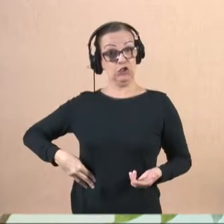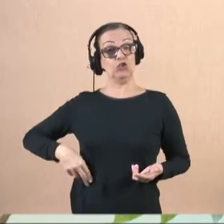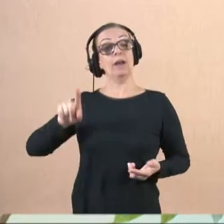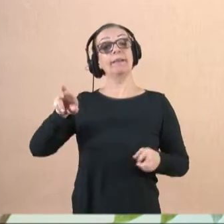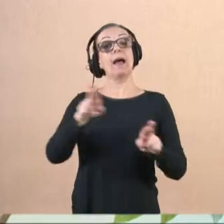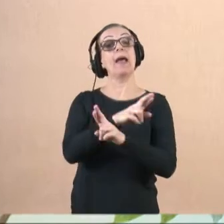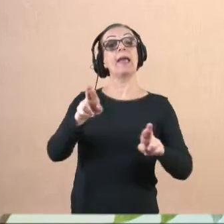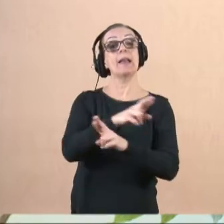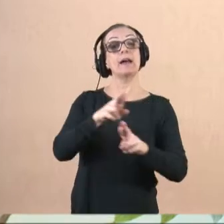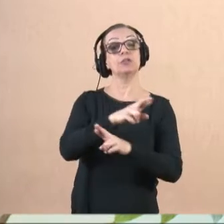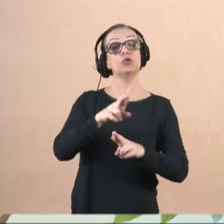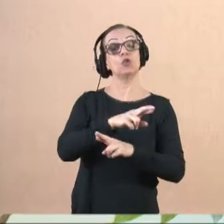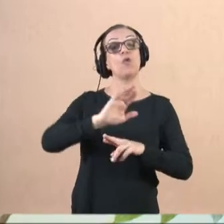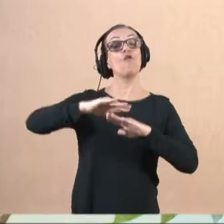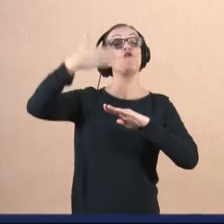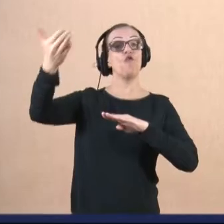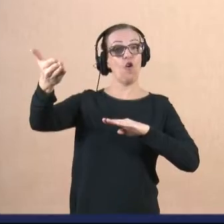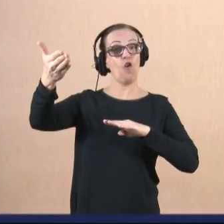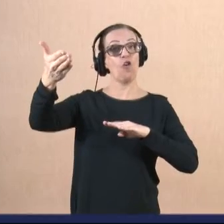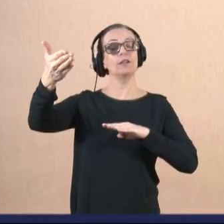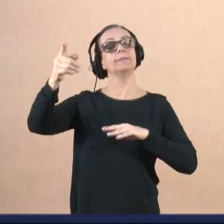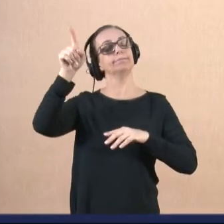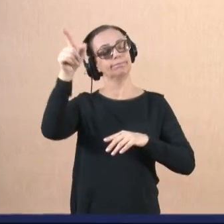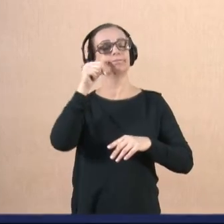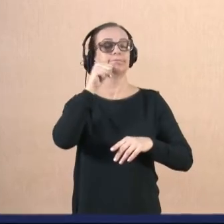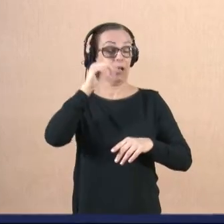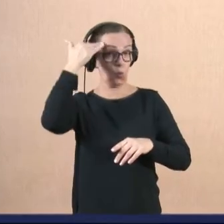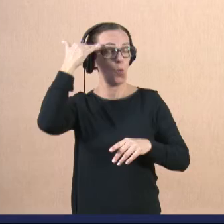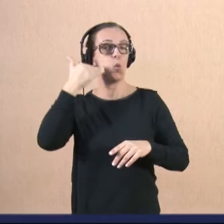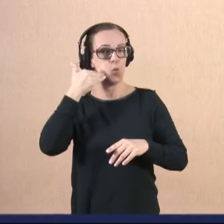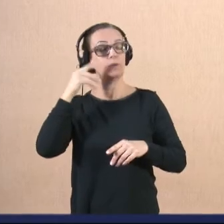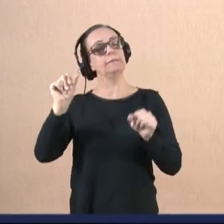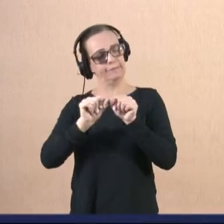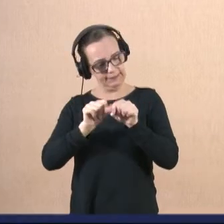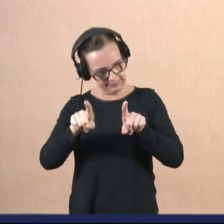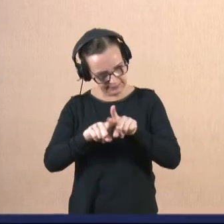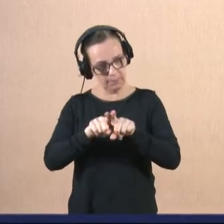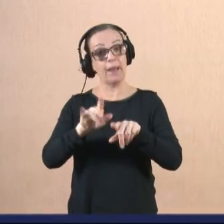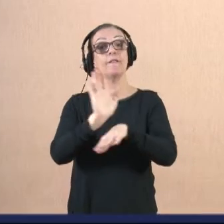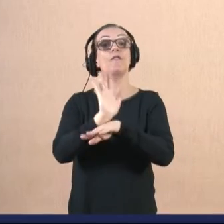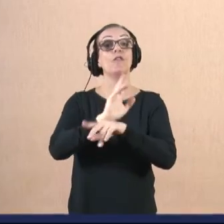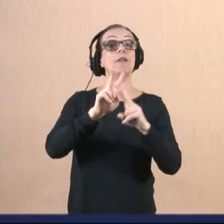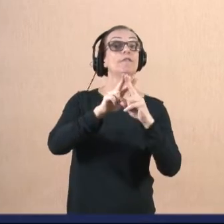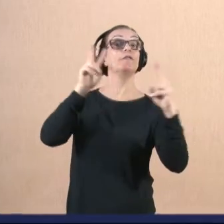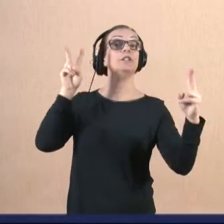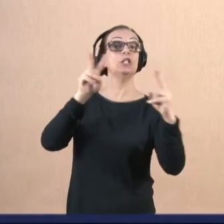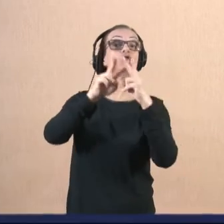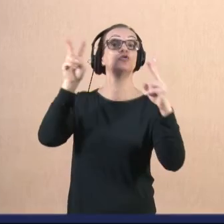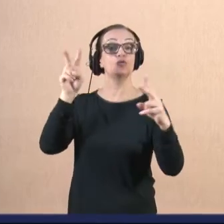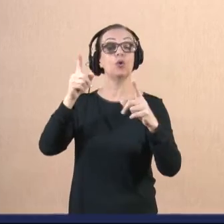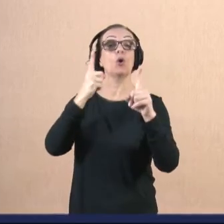exteriores da coreia campeão ra também está realizando muitas vida conferências com